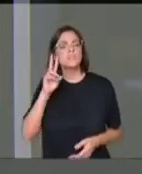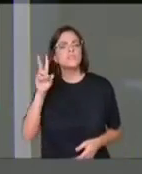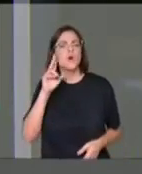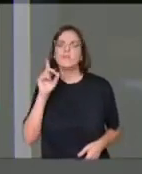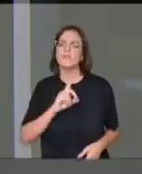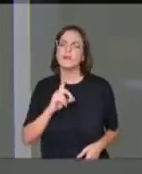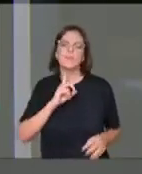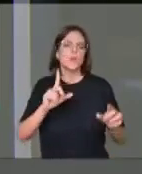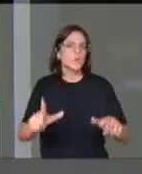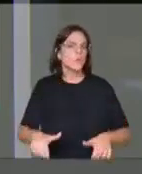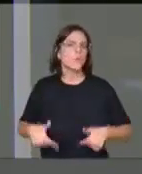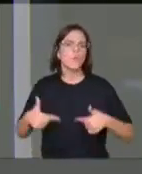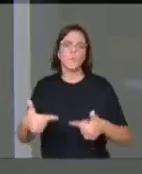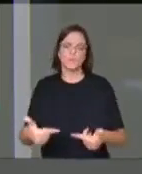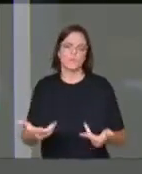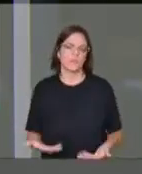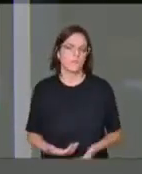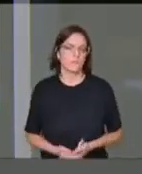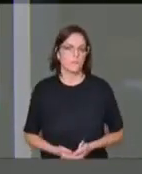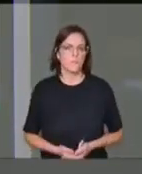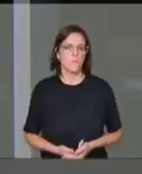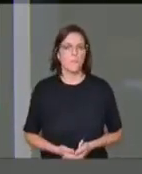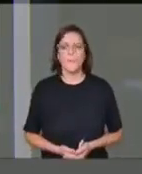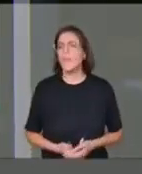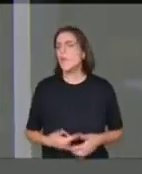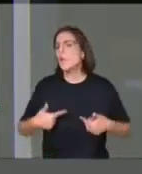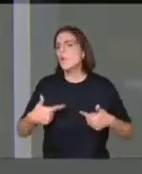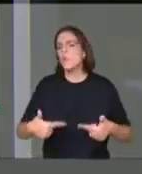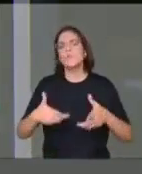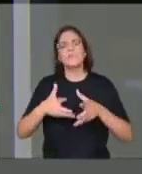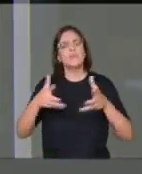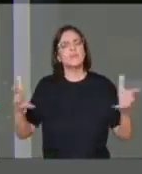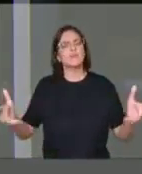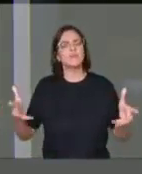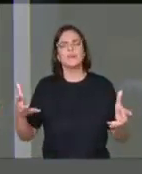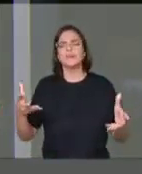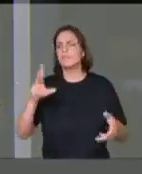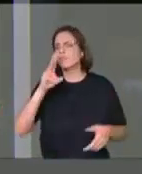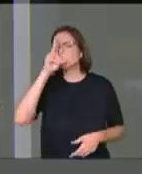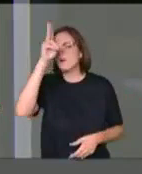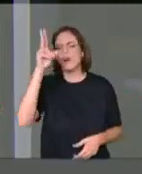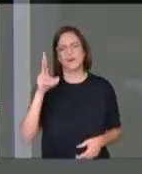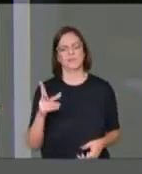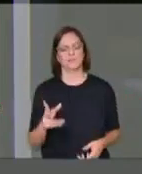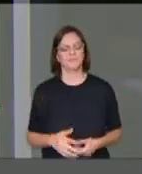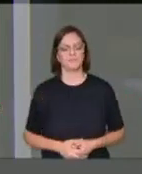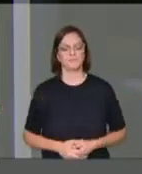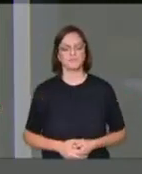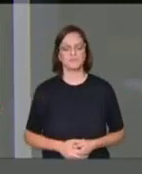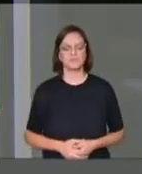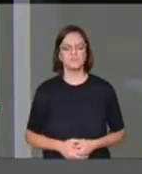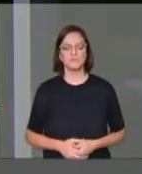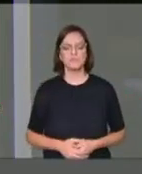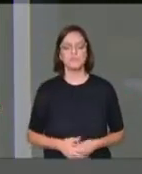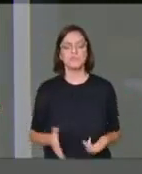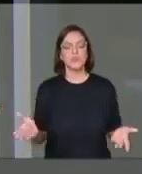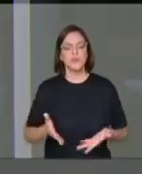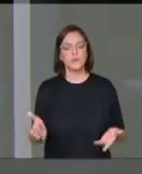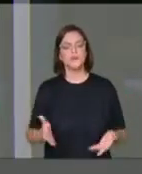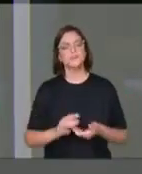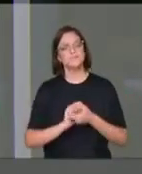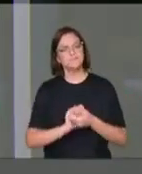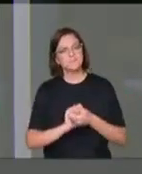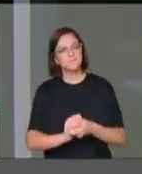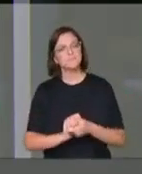história bonita, uma história que é muito maior do que qualquer diferença que possa existir entre nós. E queria saudar especificamente nessa data, deputado